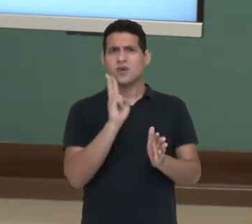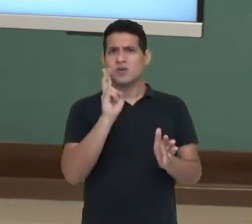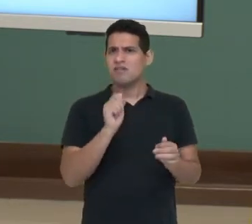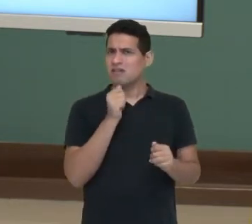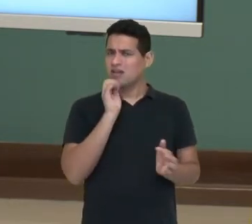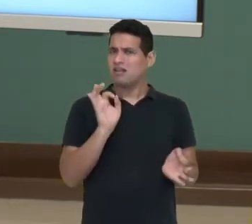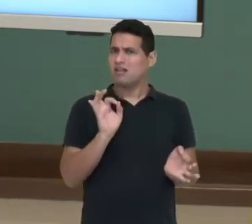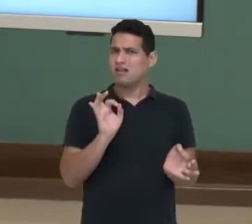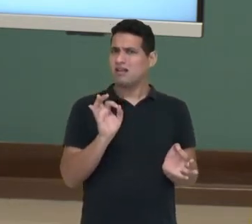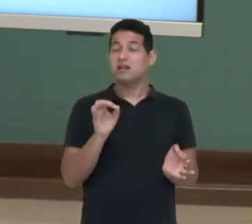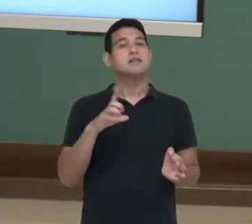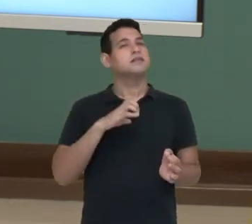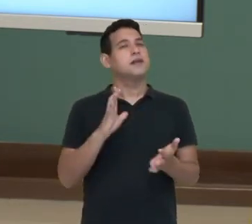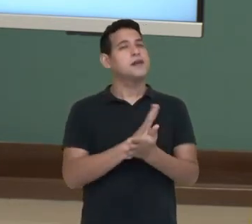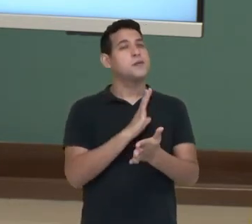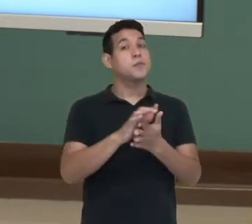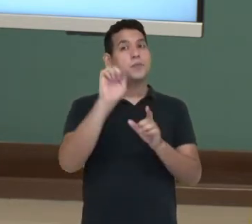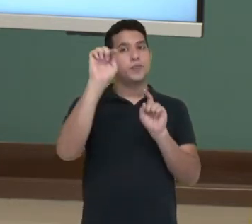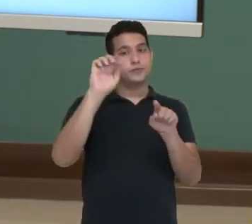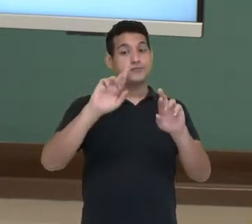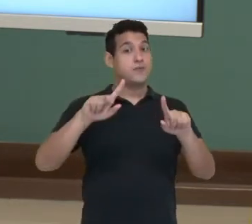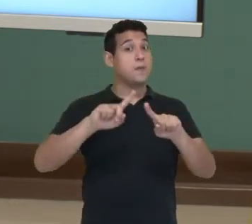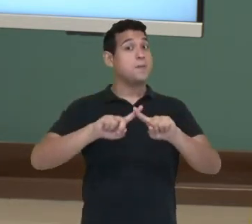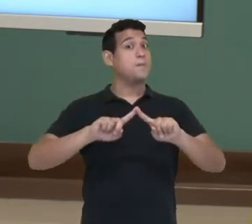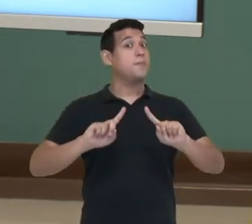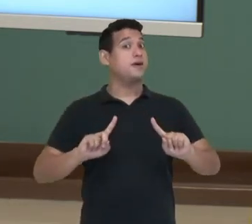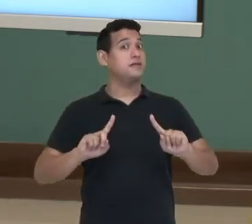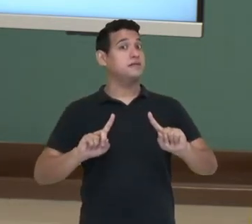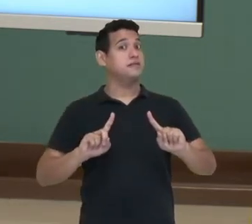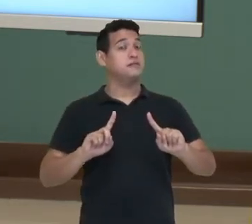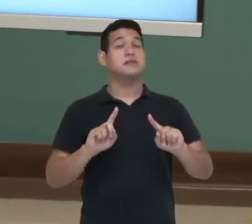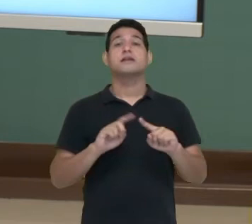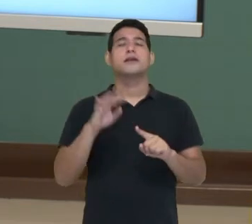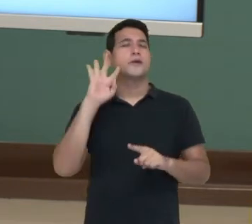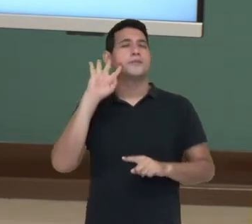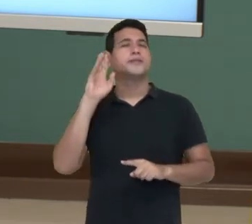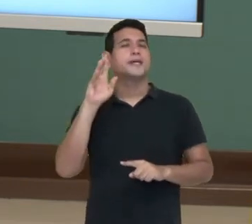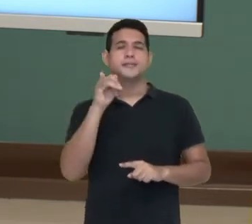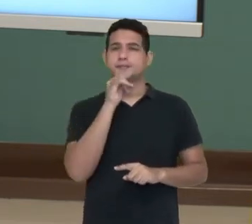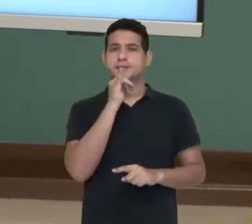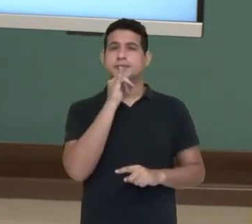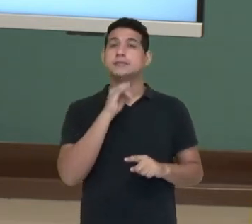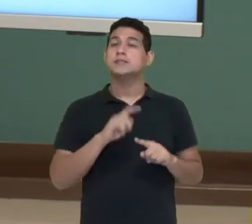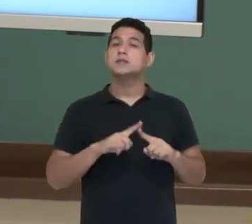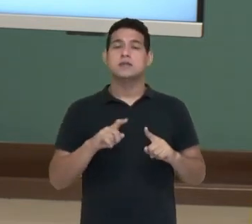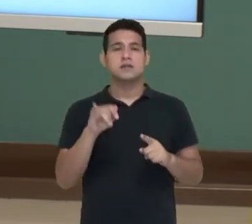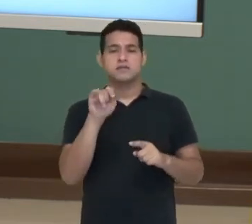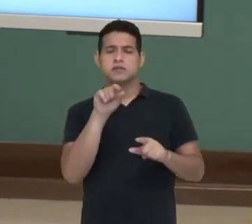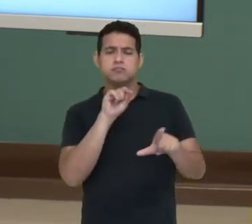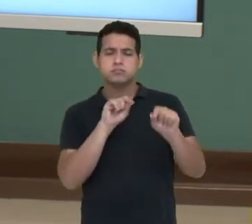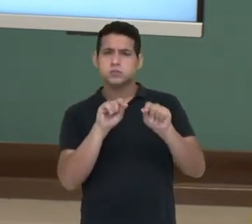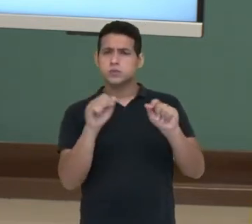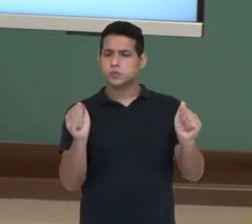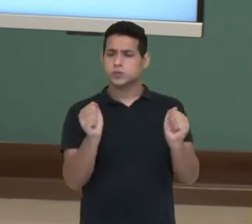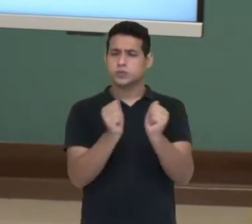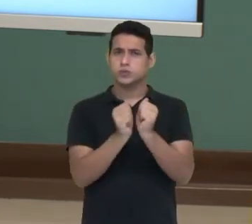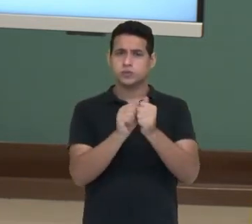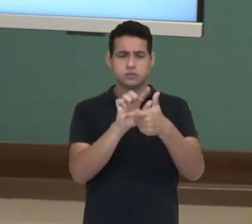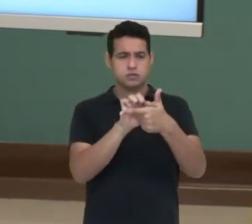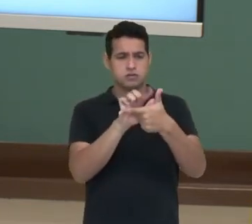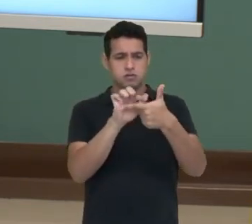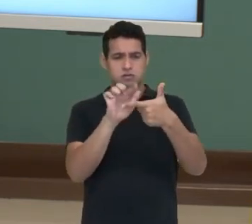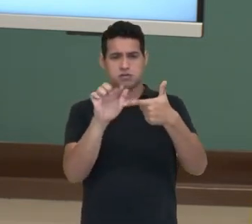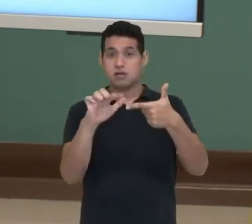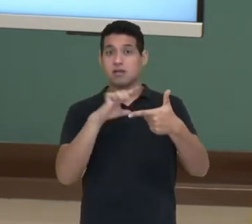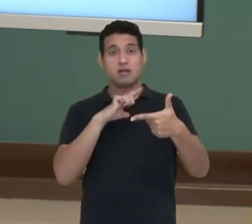vai ter outros pontos. Mas, entretanto, porém, todavia, quando você juntar no gráfico, vai